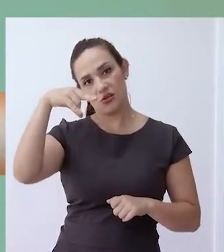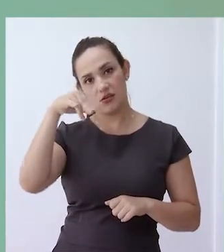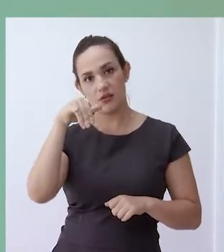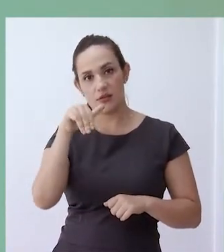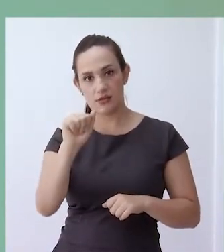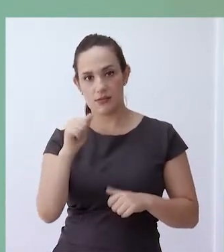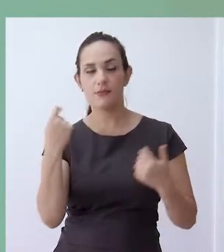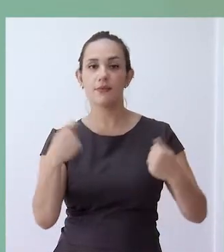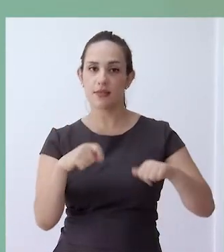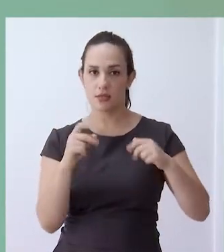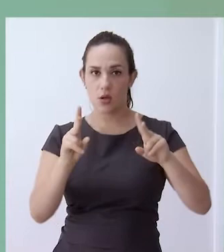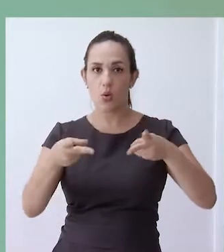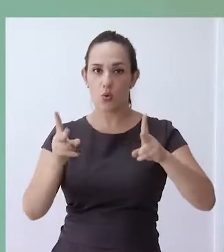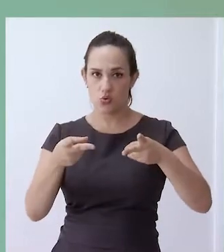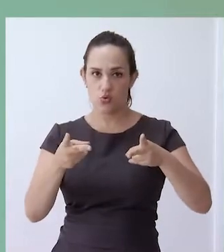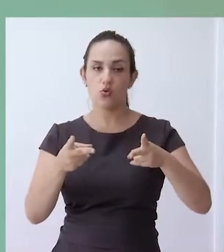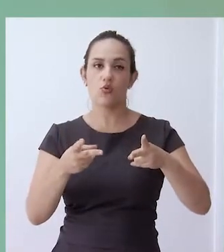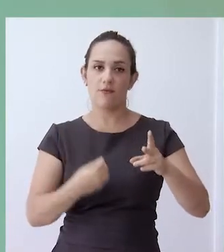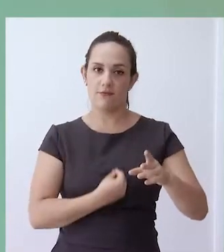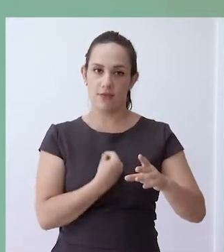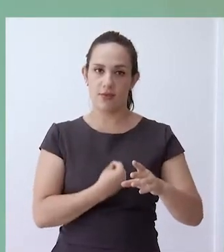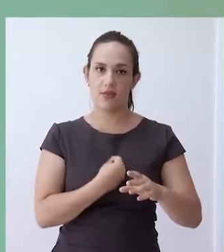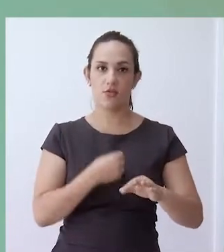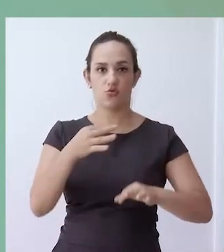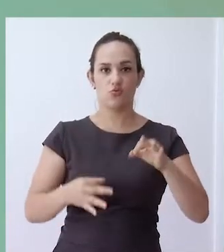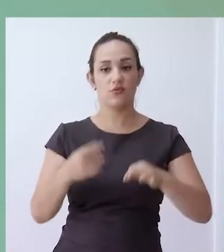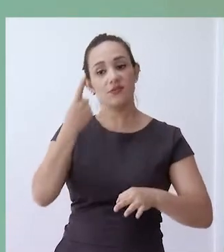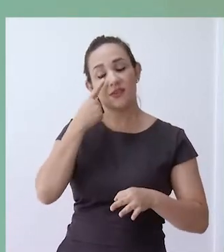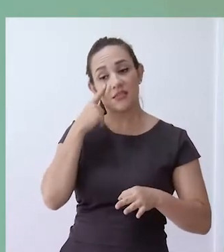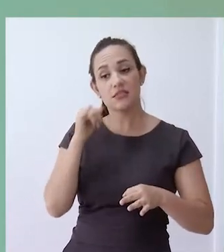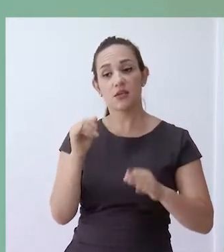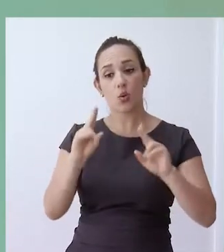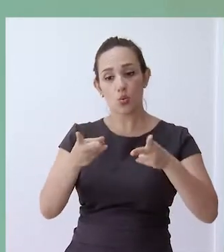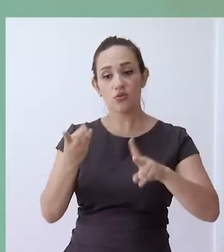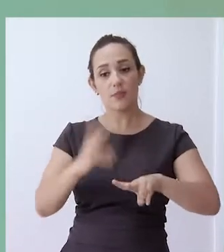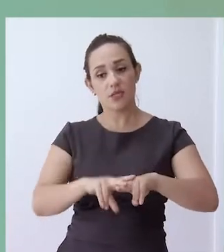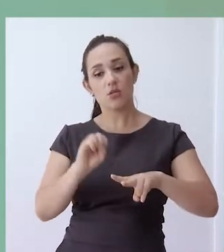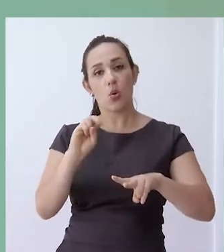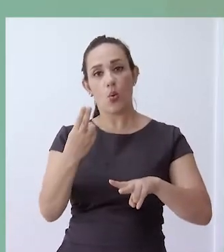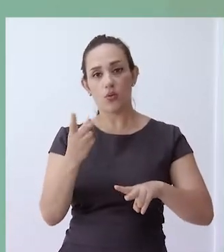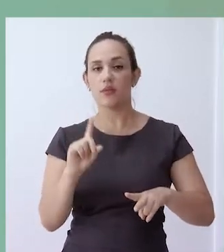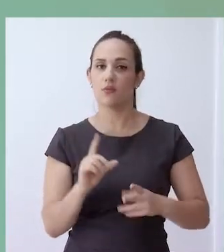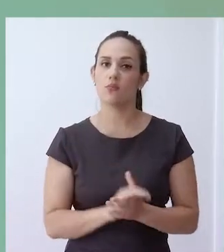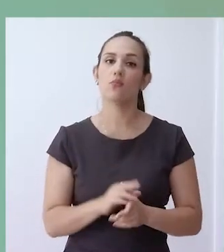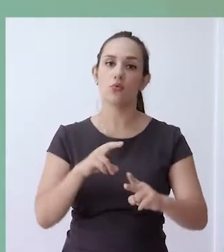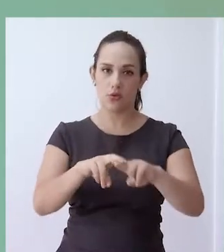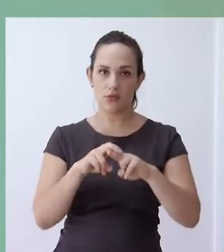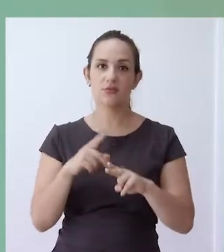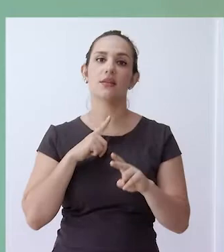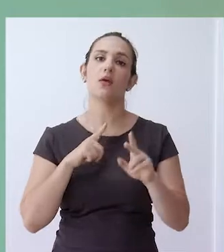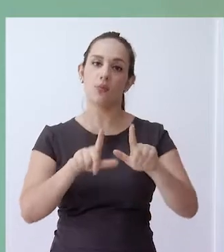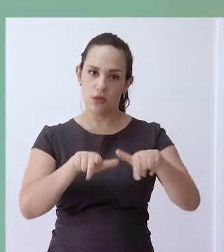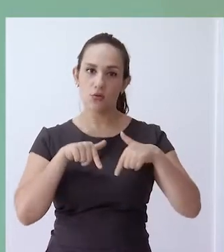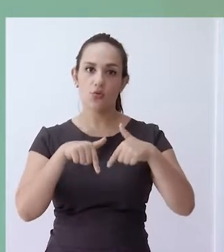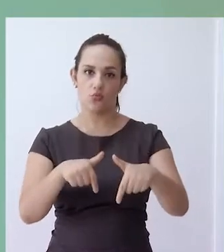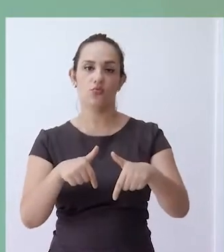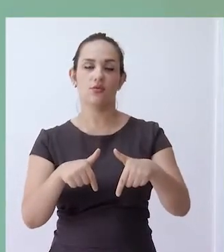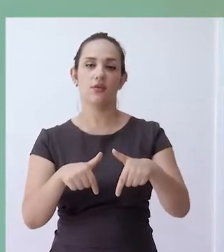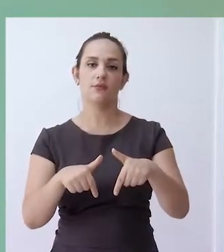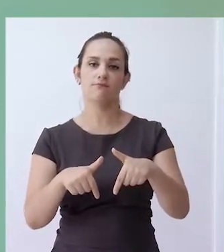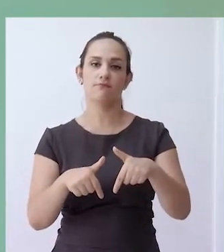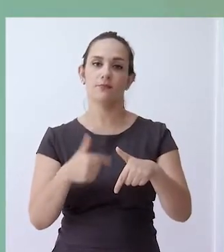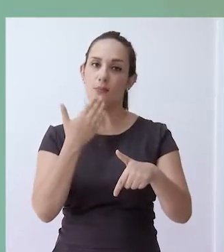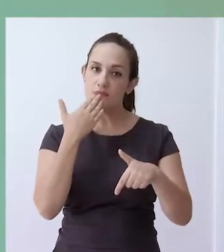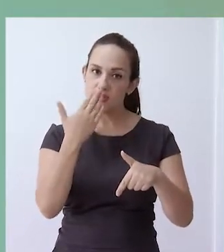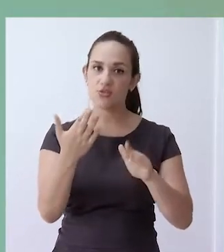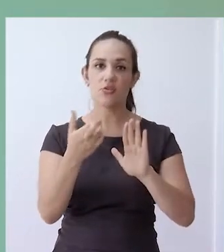que continuar sendo presenciais, e essa é uma luta, já que existe uma resolução do CNJ